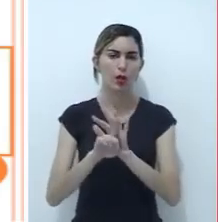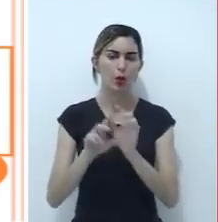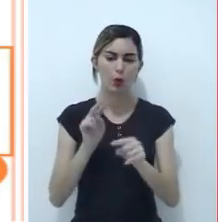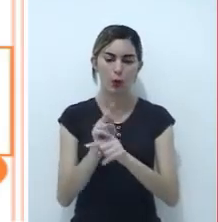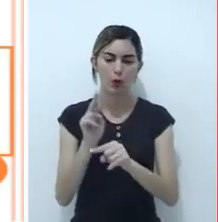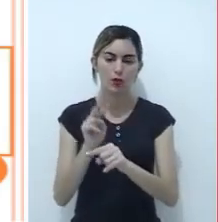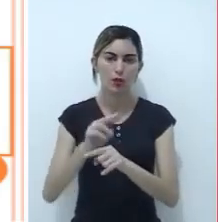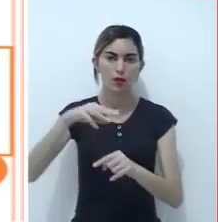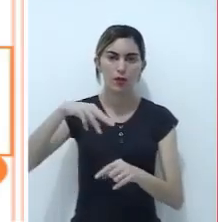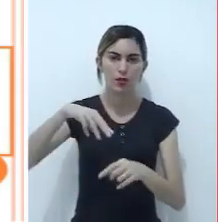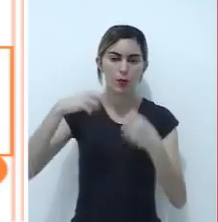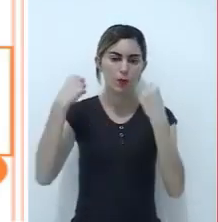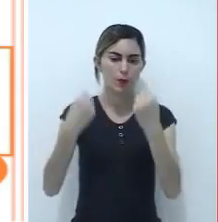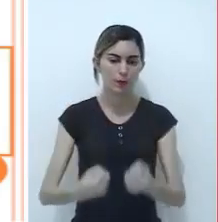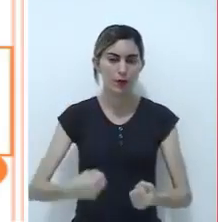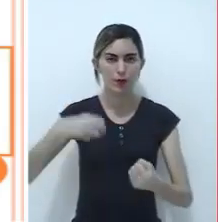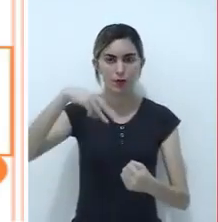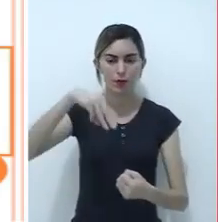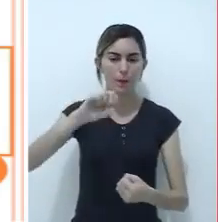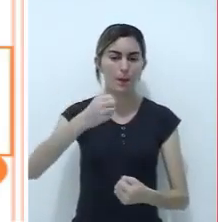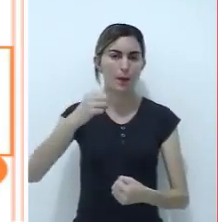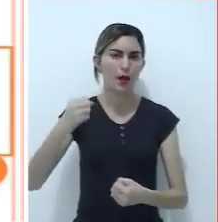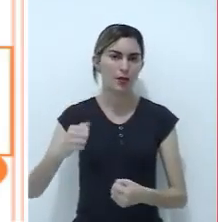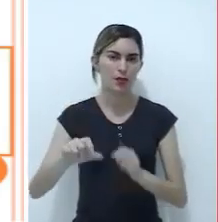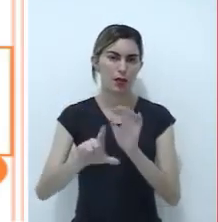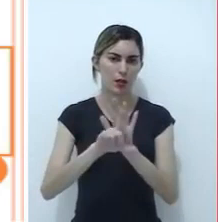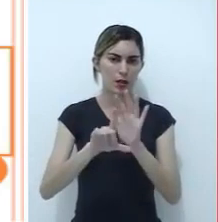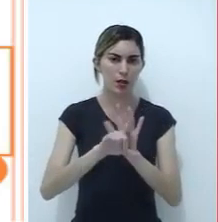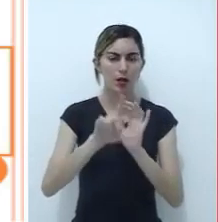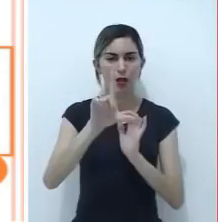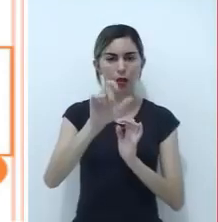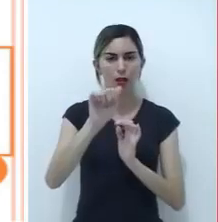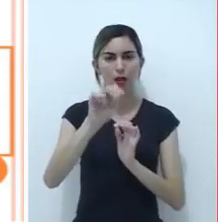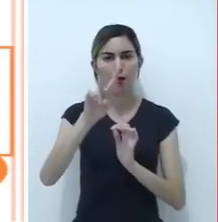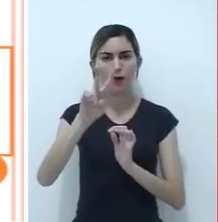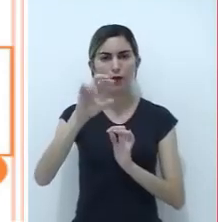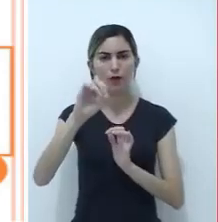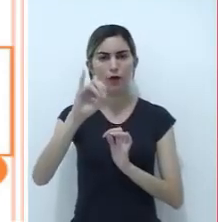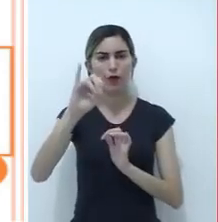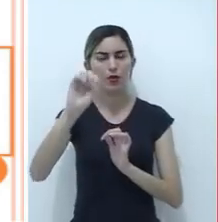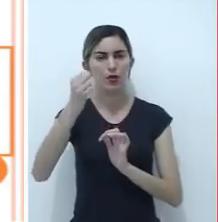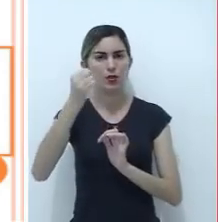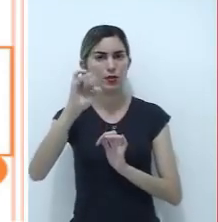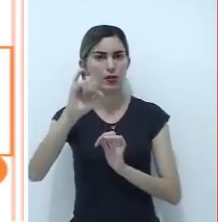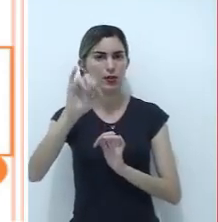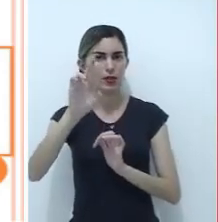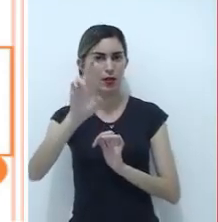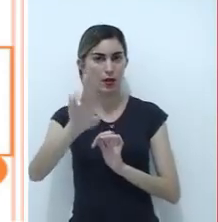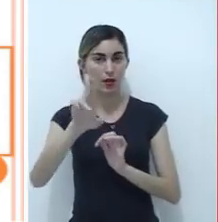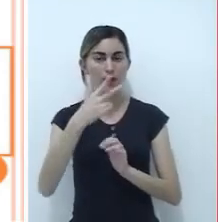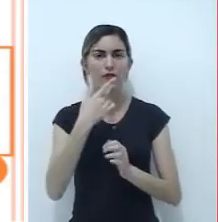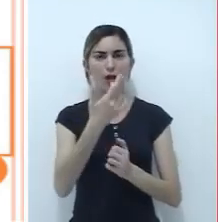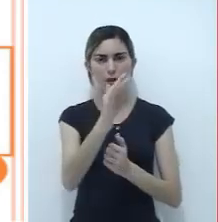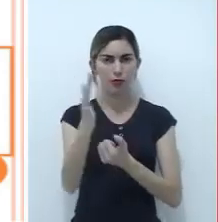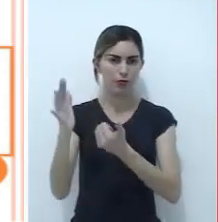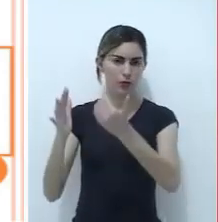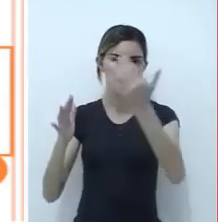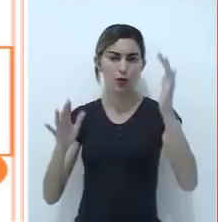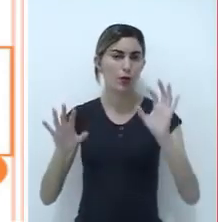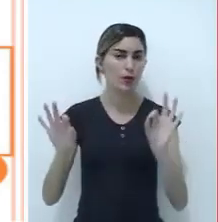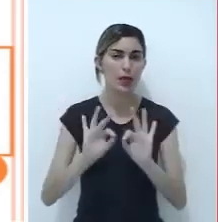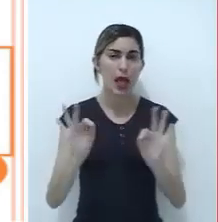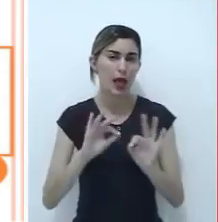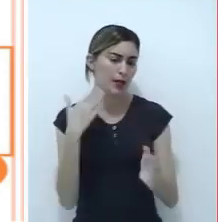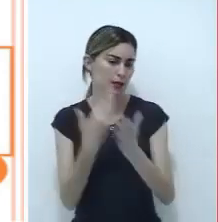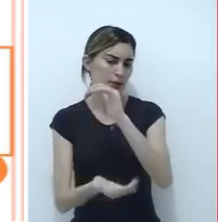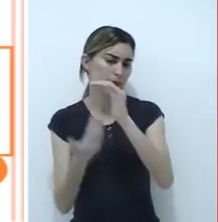conservação da massa, também conhecida como lei de Lavoisier. Diz que na natureza nada se